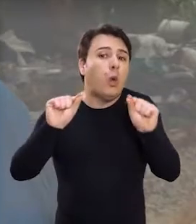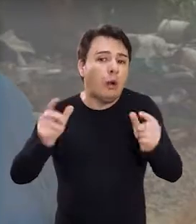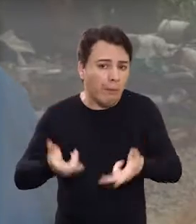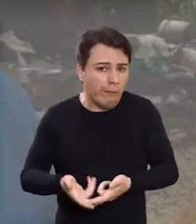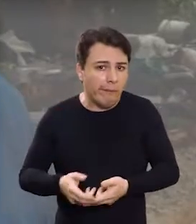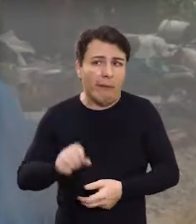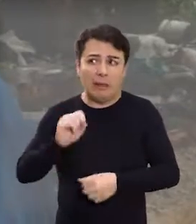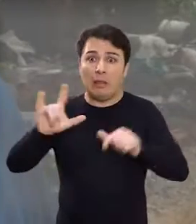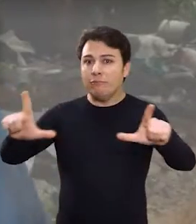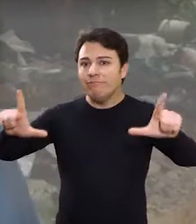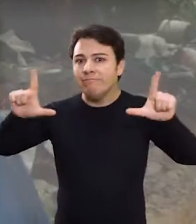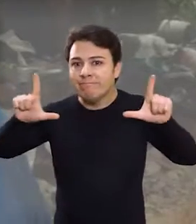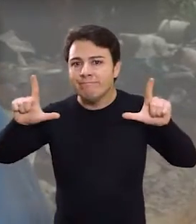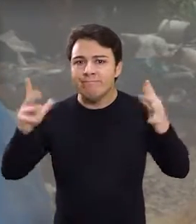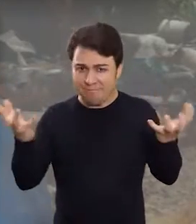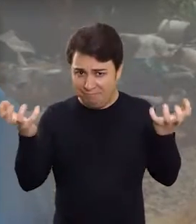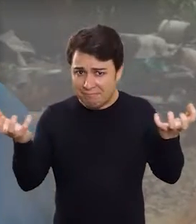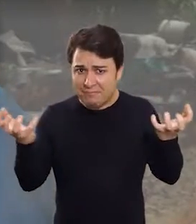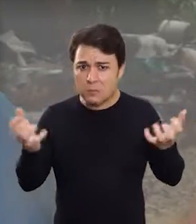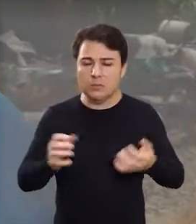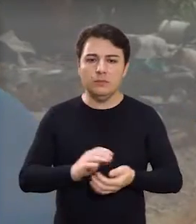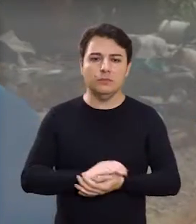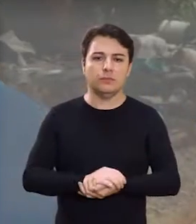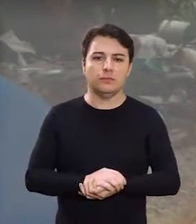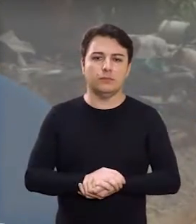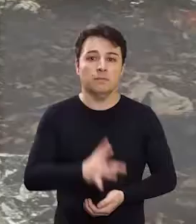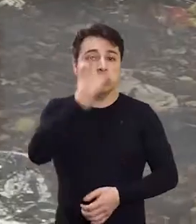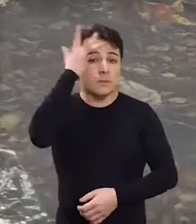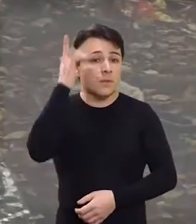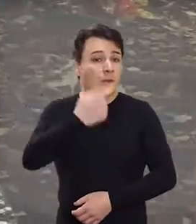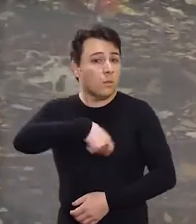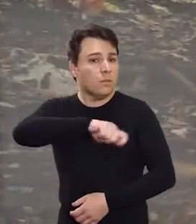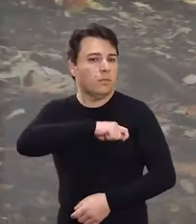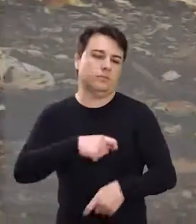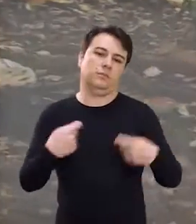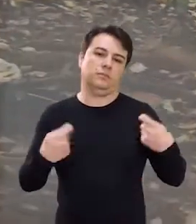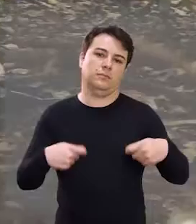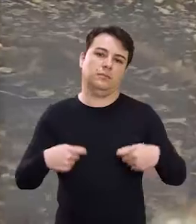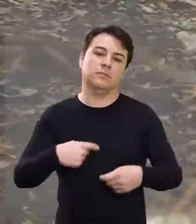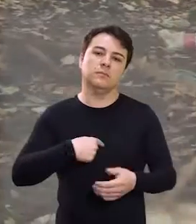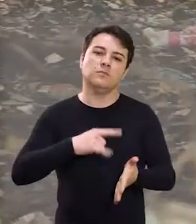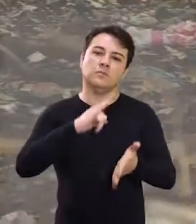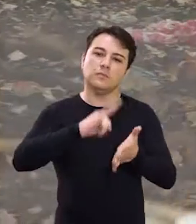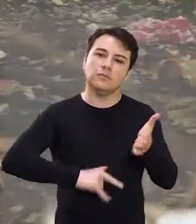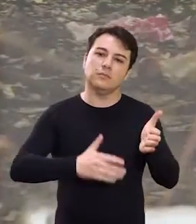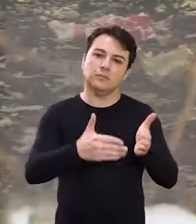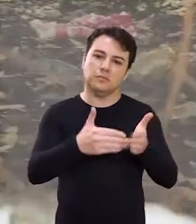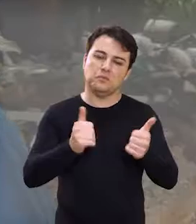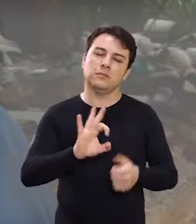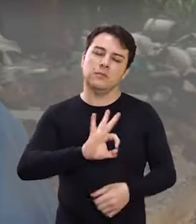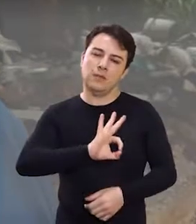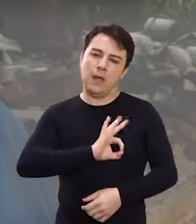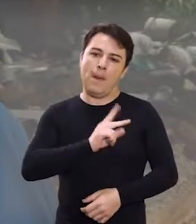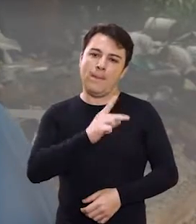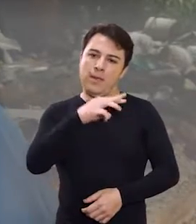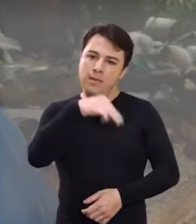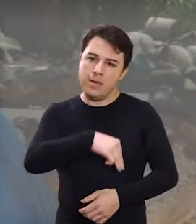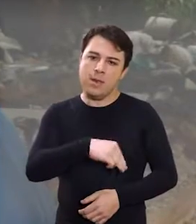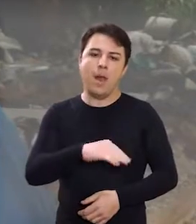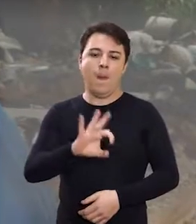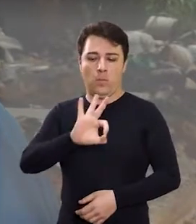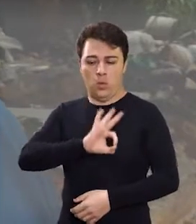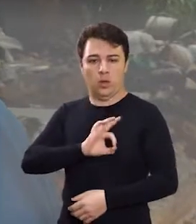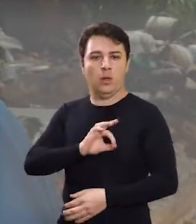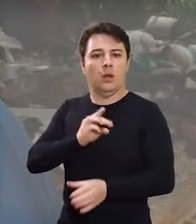e nós vamos esperar o que mais se campeão em tudo aqui tem que ter fiscalização eu tô fazendo o